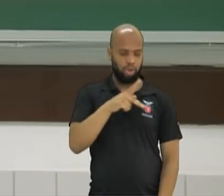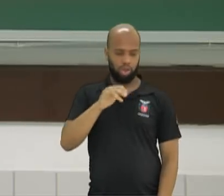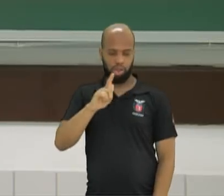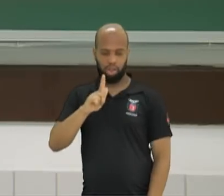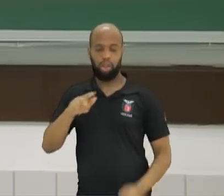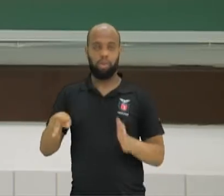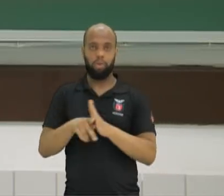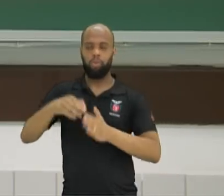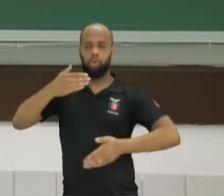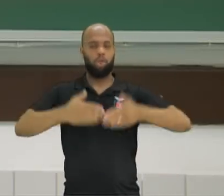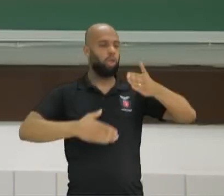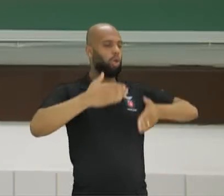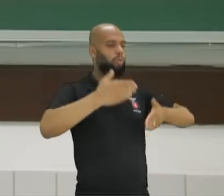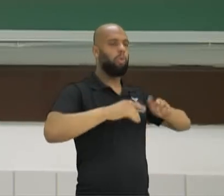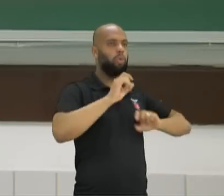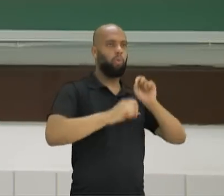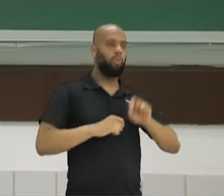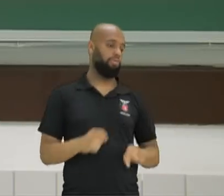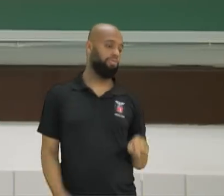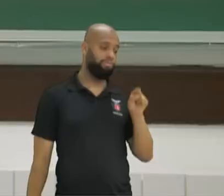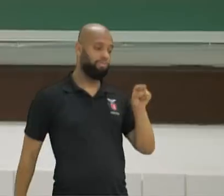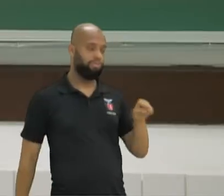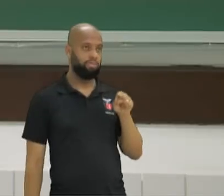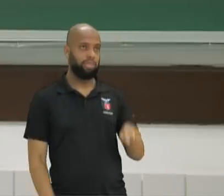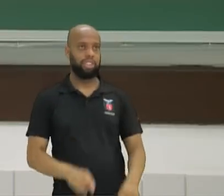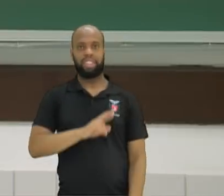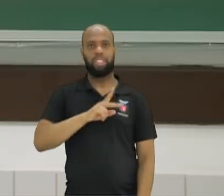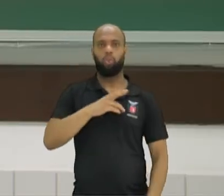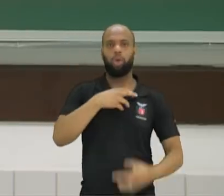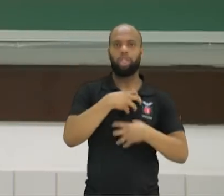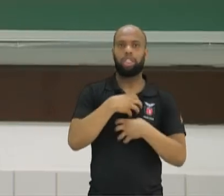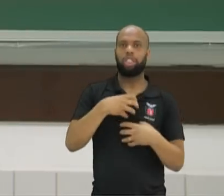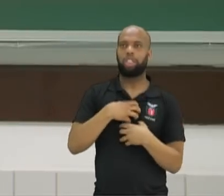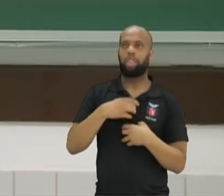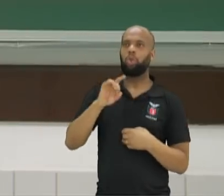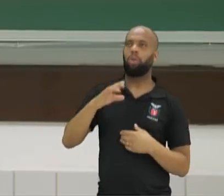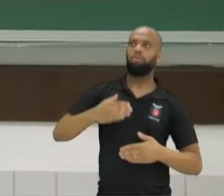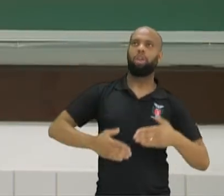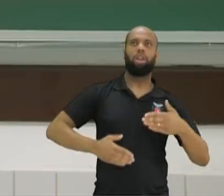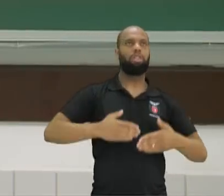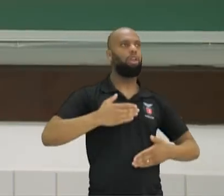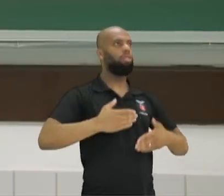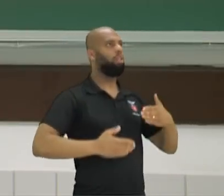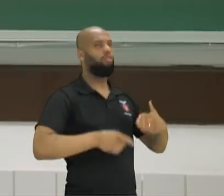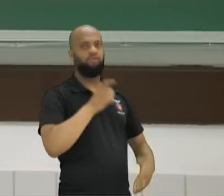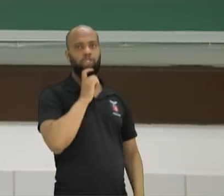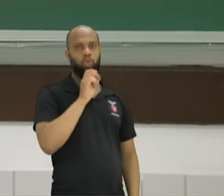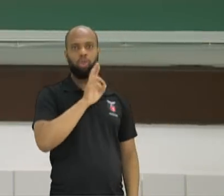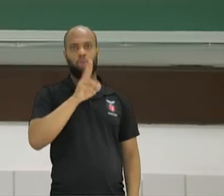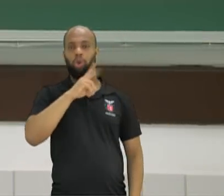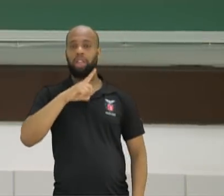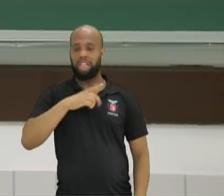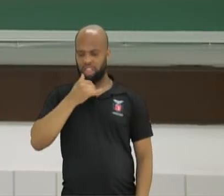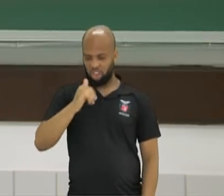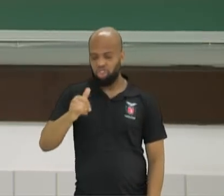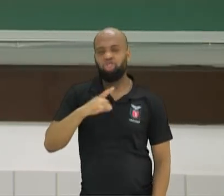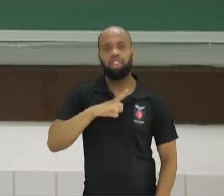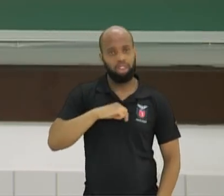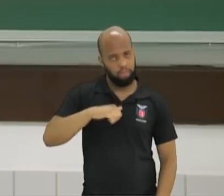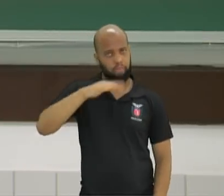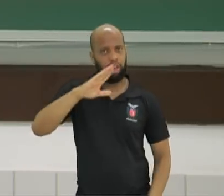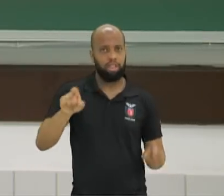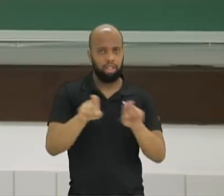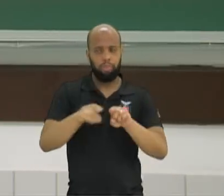robô? Né? É que o popping ele não era tão frio quanto o robô, né? Ele tem muito mais energia e ele